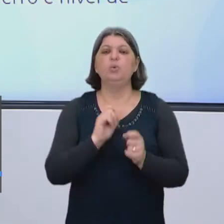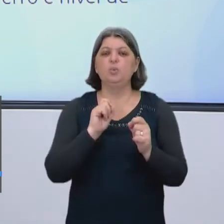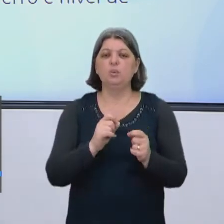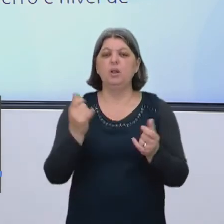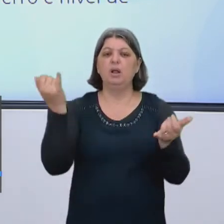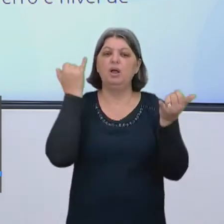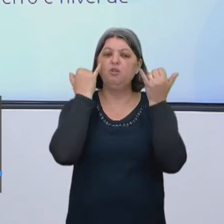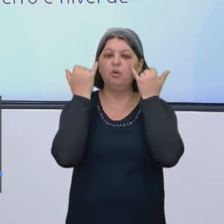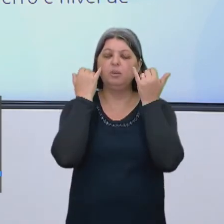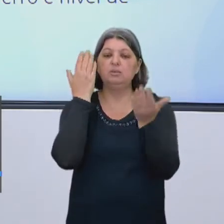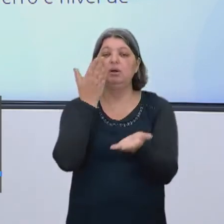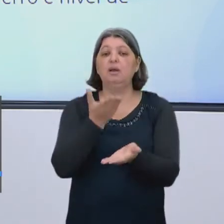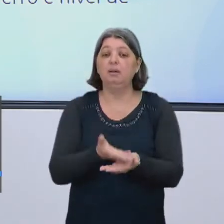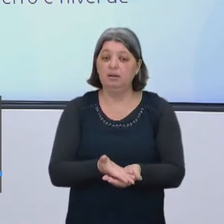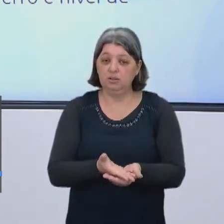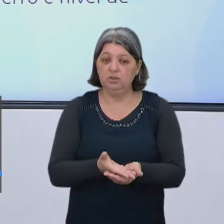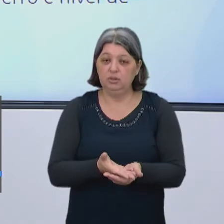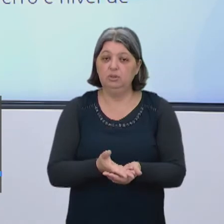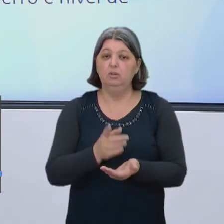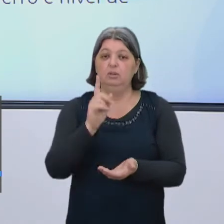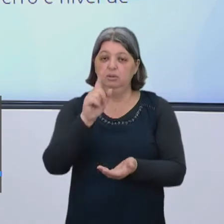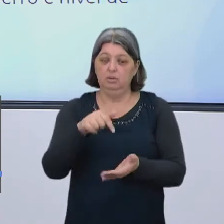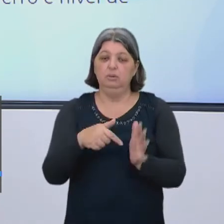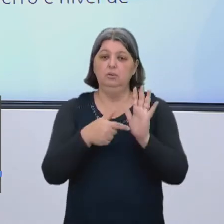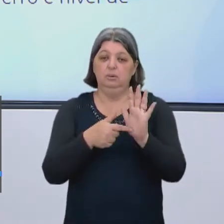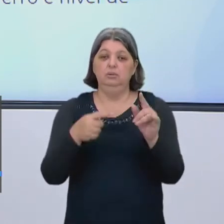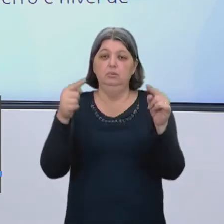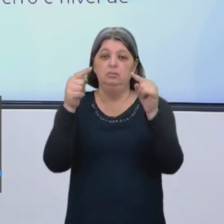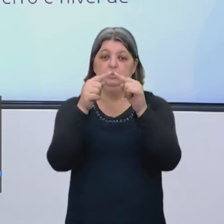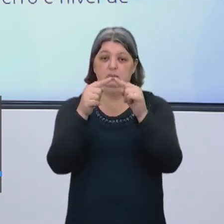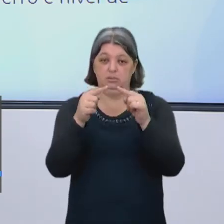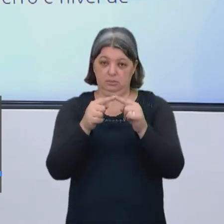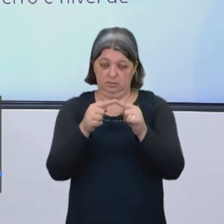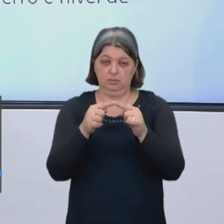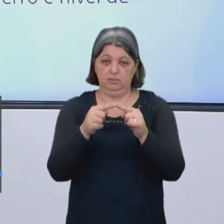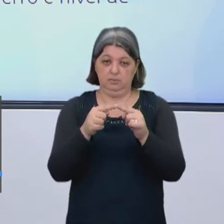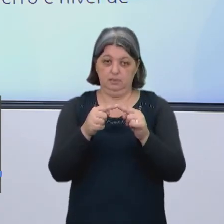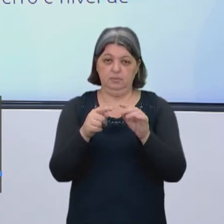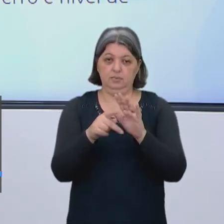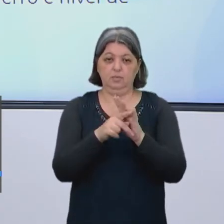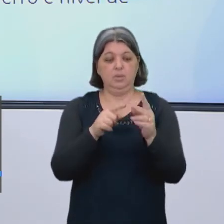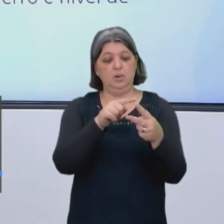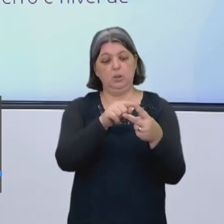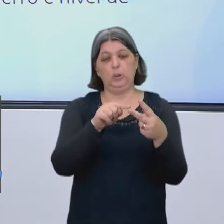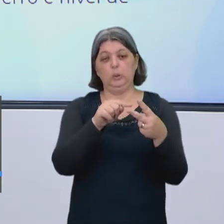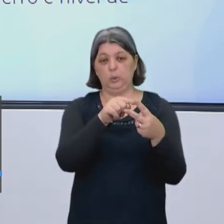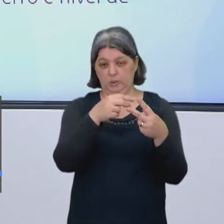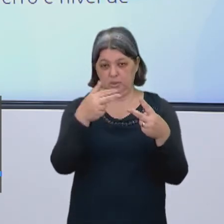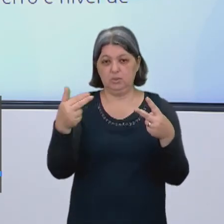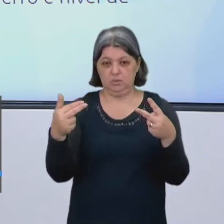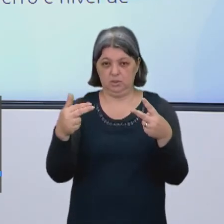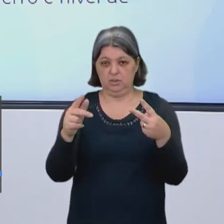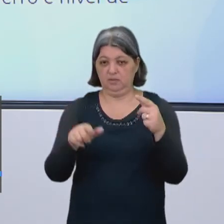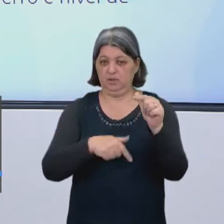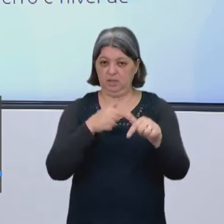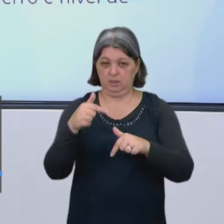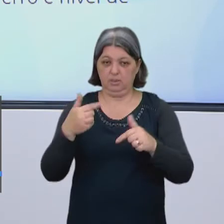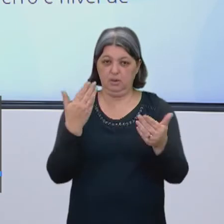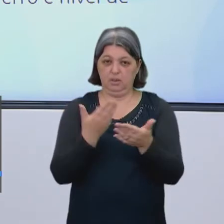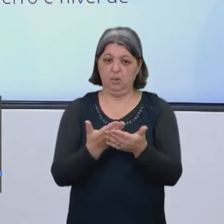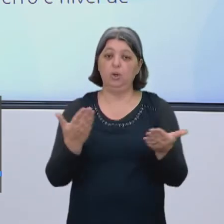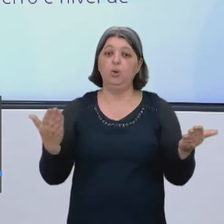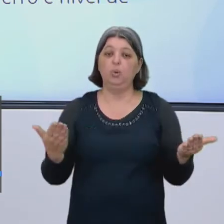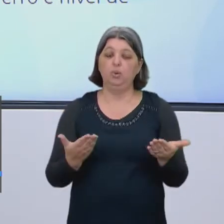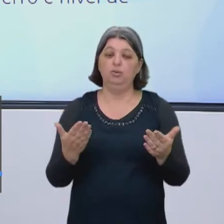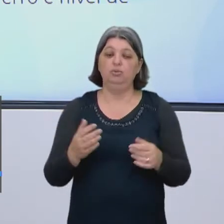das informações está diretamente ligada, basicamente, aí, a duas questões que nós vamos trabalhar na aula de hoje. A